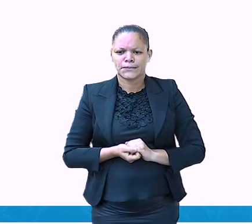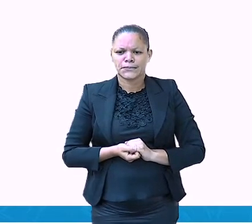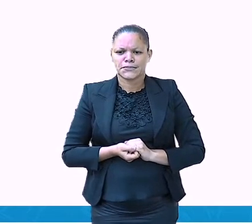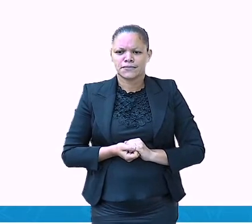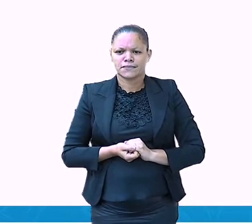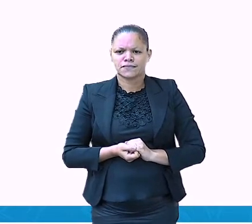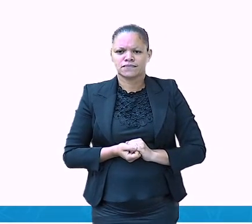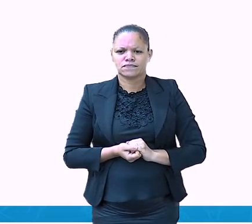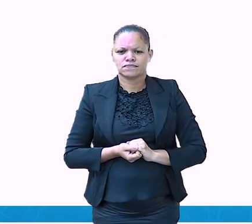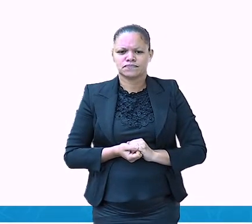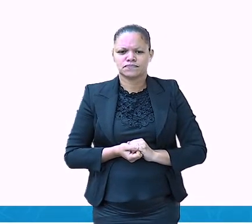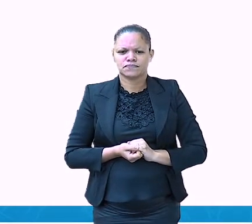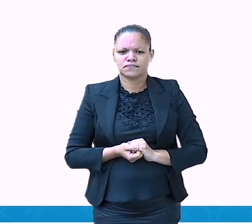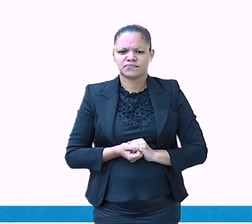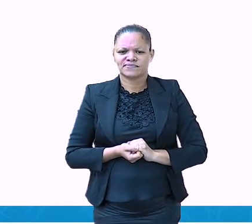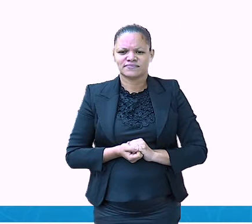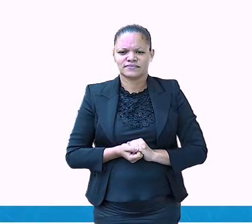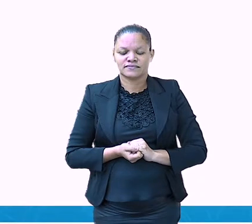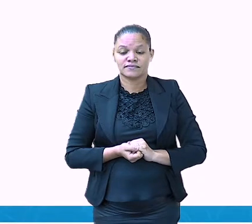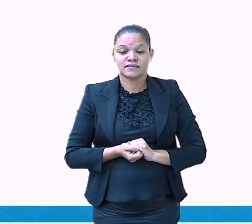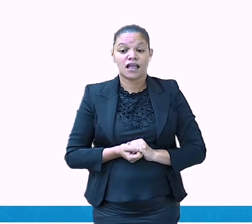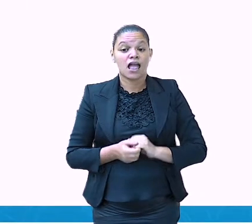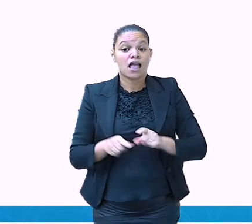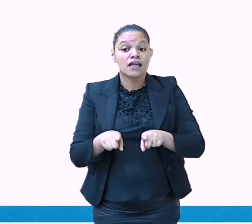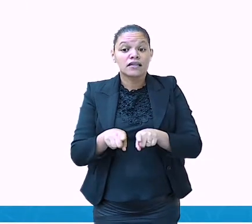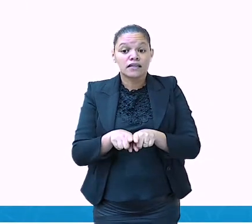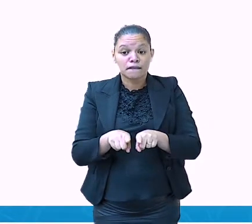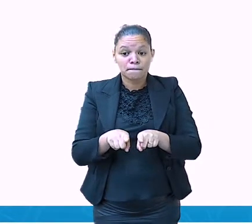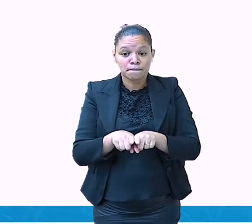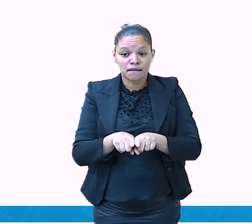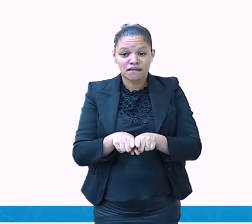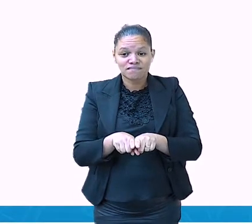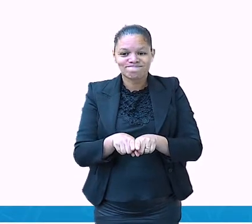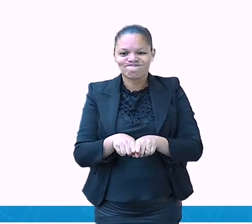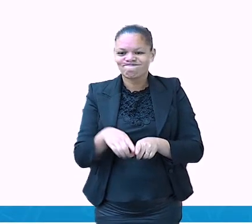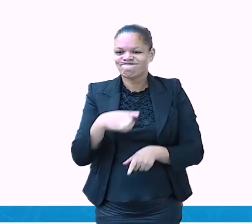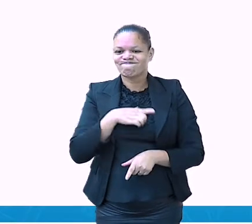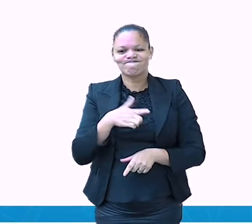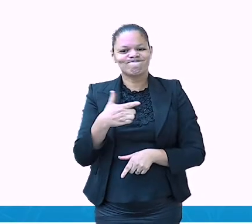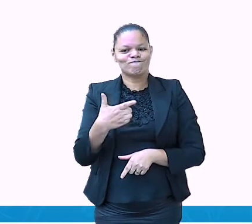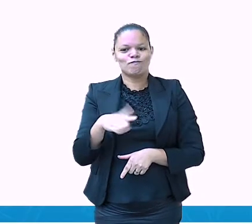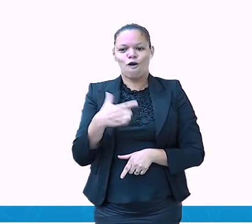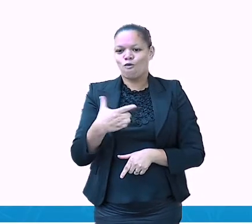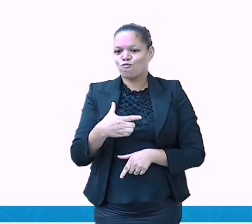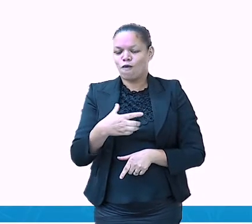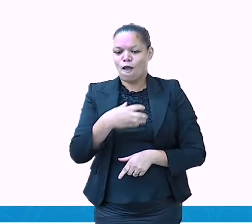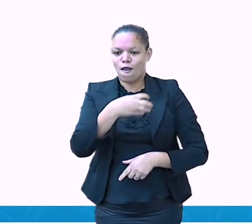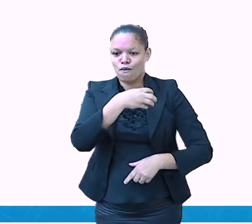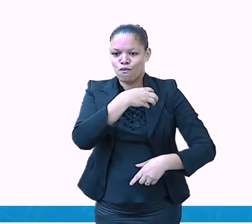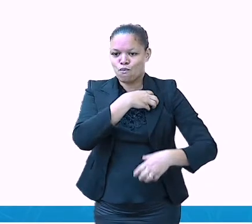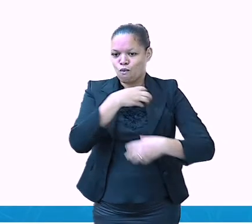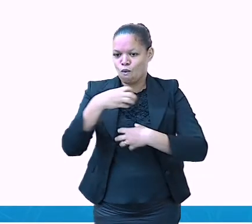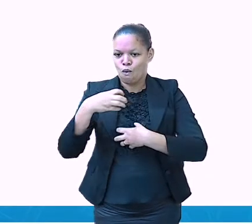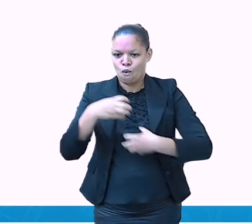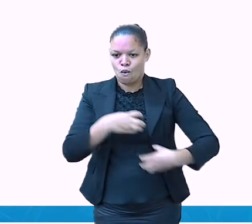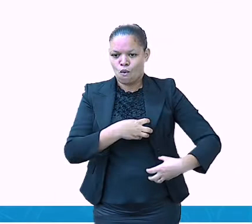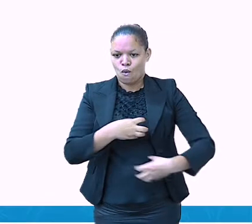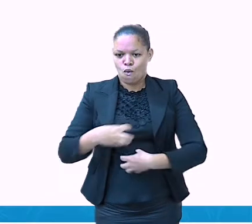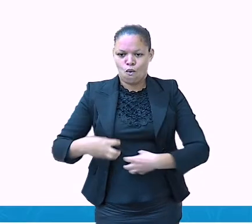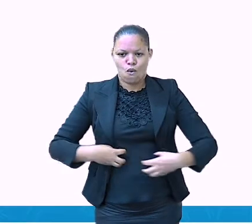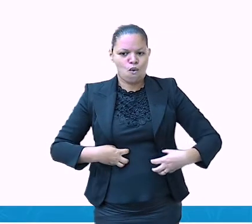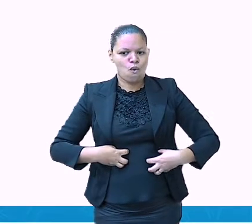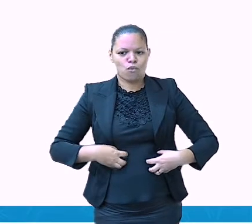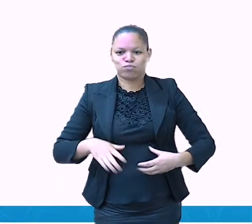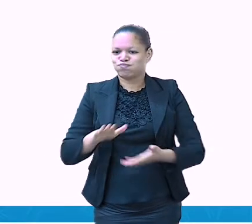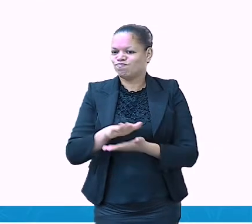E a esponja não tem órgão nenhum, tá? Então ela é um animal, um ser